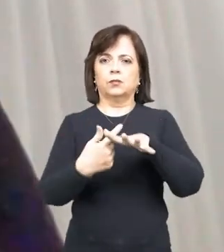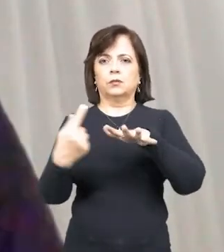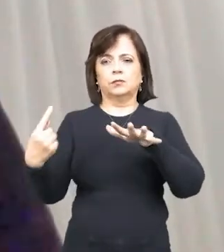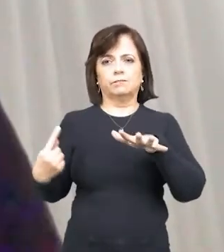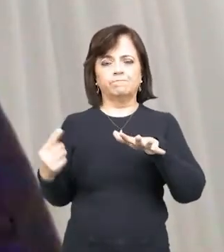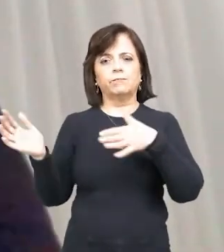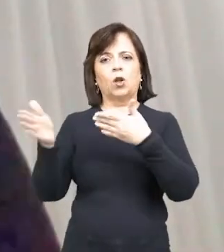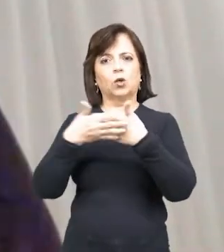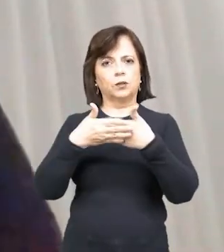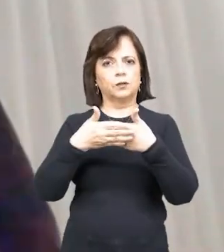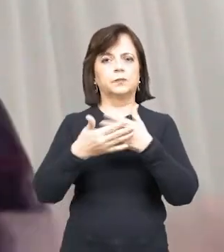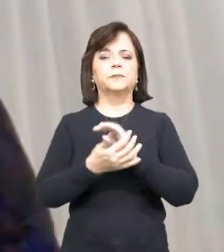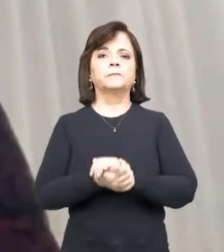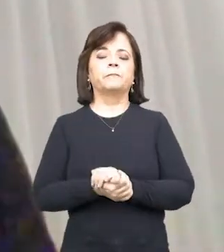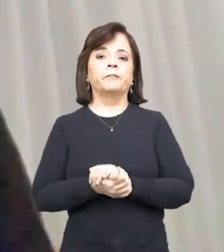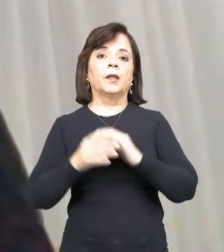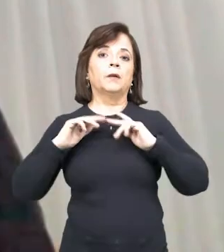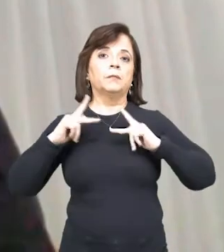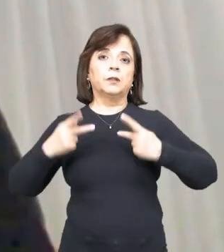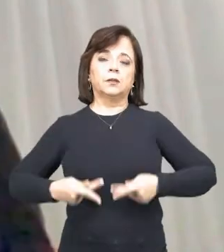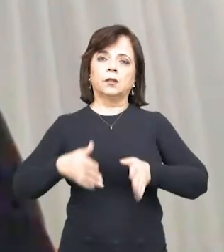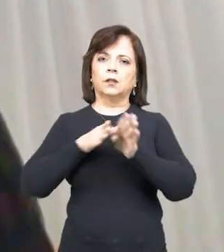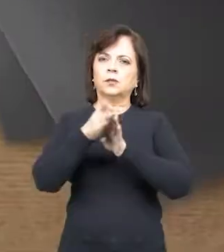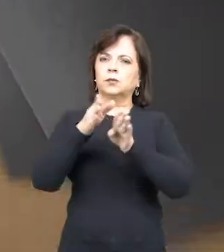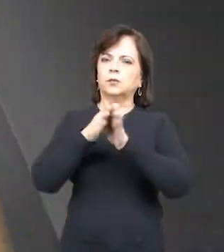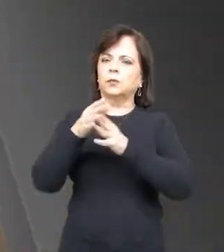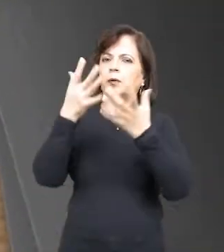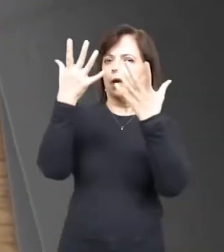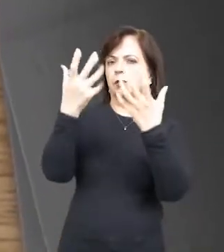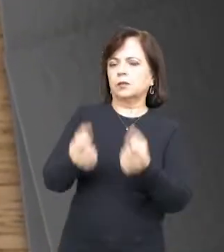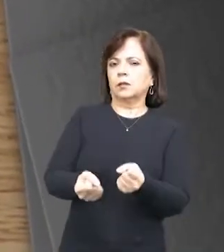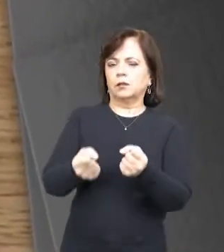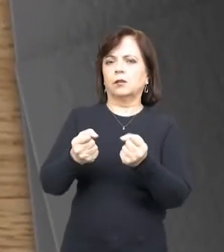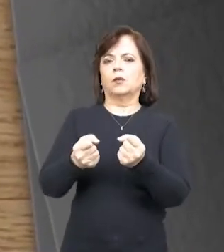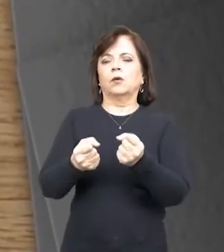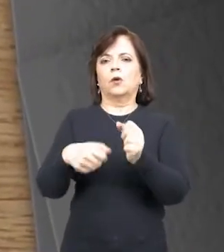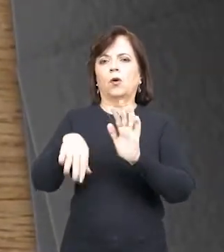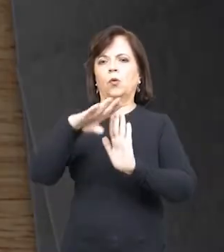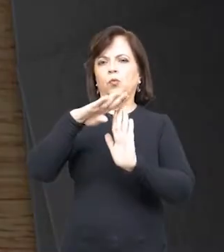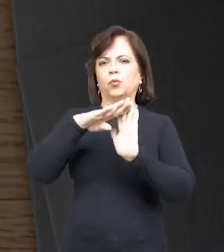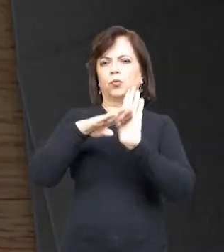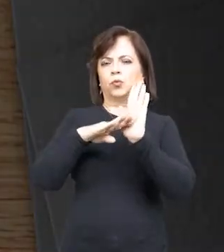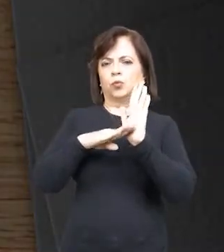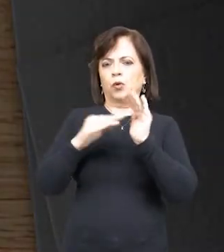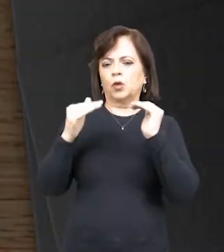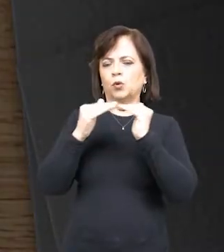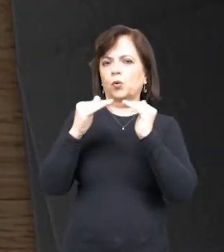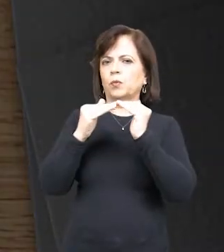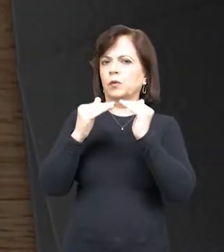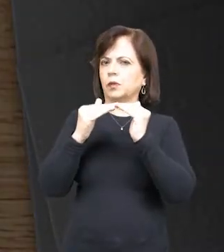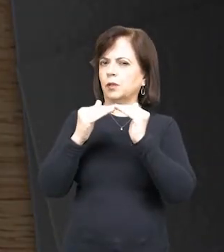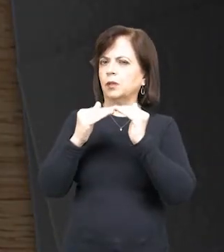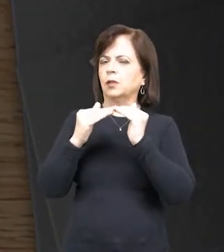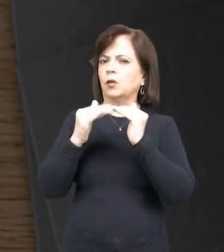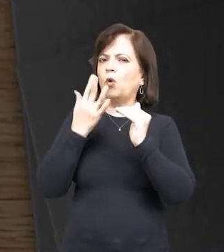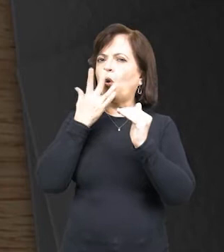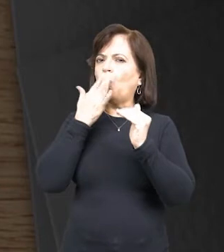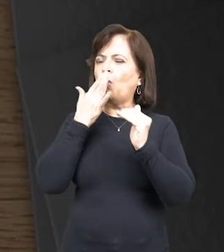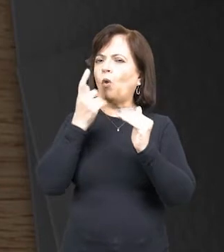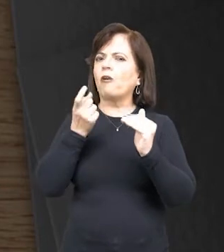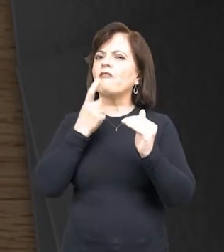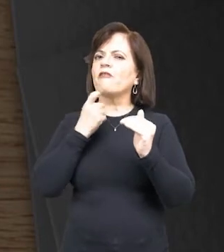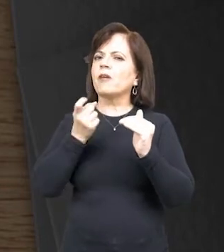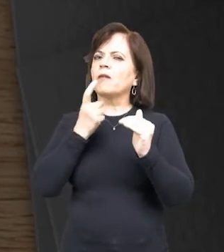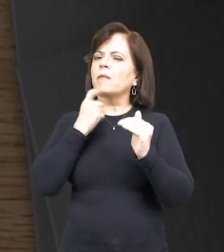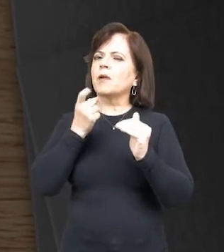de restrição social. Então, o Ministério Público recomendou a adoção de um regime compatível com a bandeira, de acordo